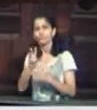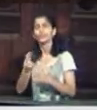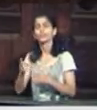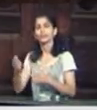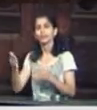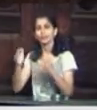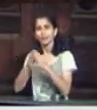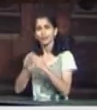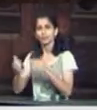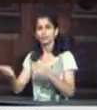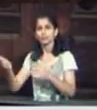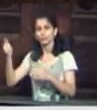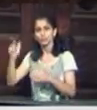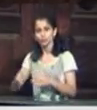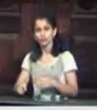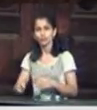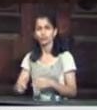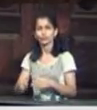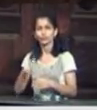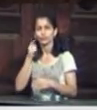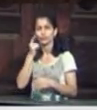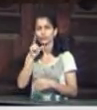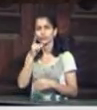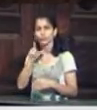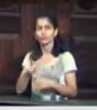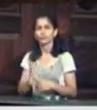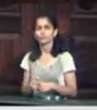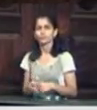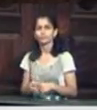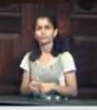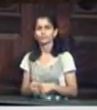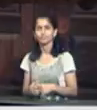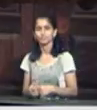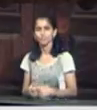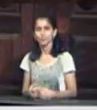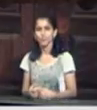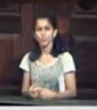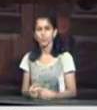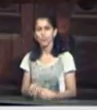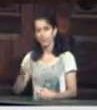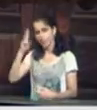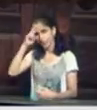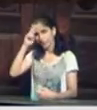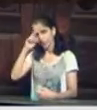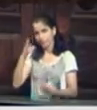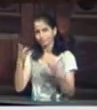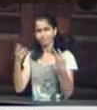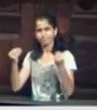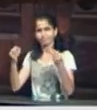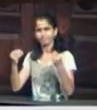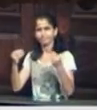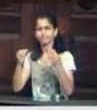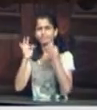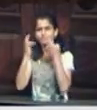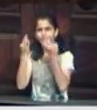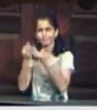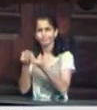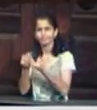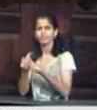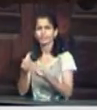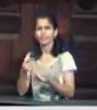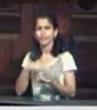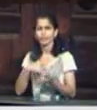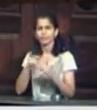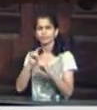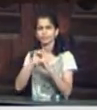recuperar o seu direito a uma moradia digna. Lembro que muitas das famílias que hoje recebem o